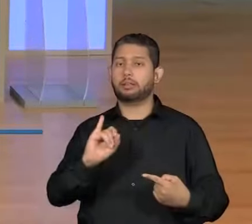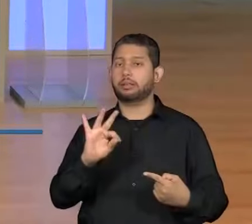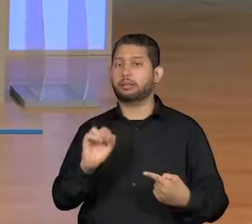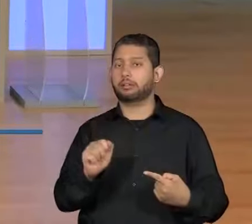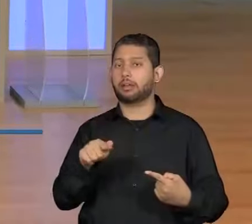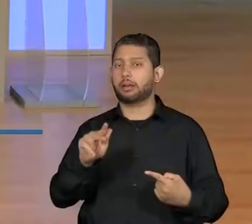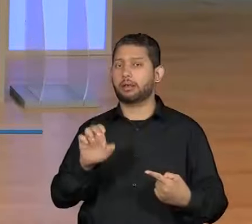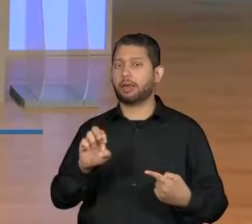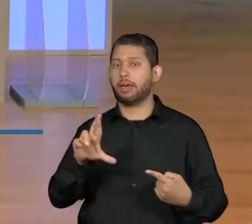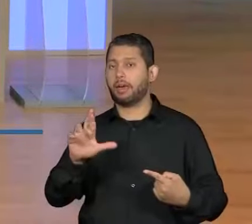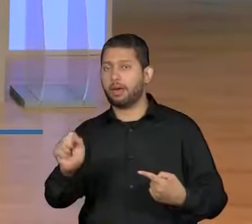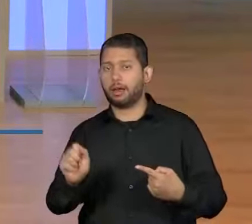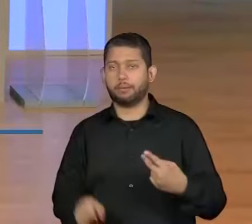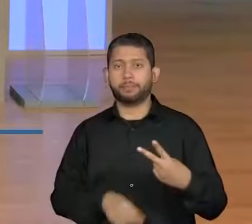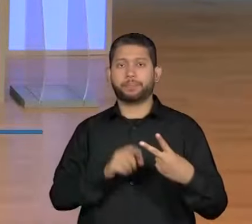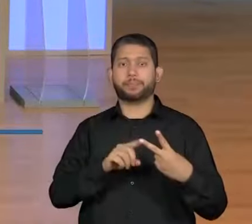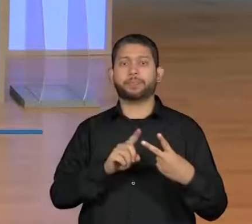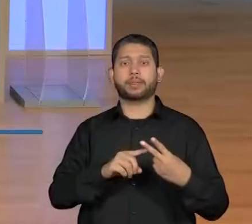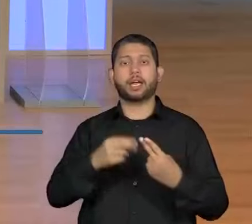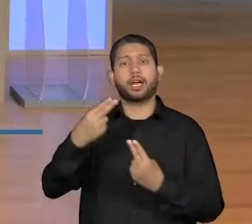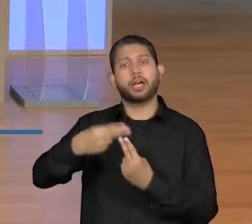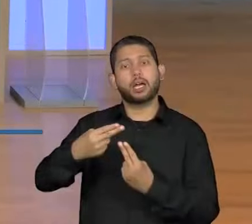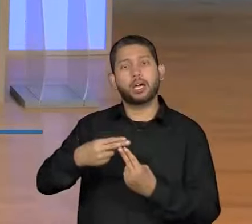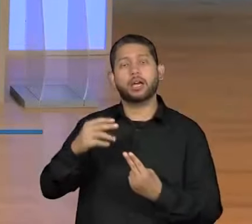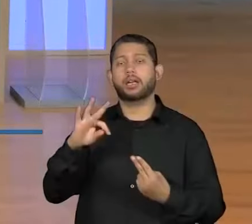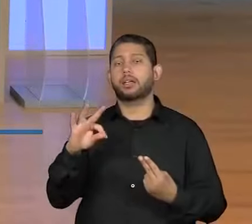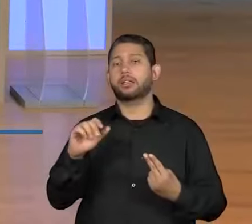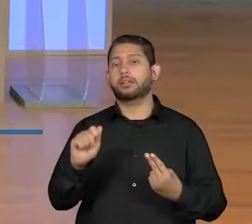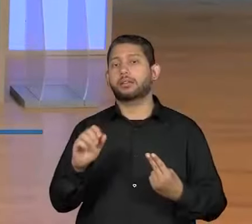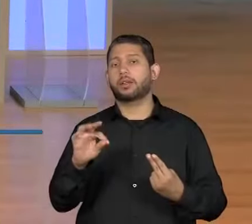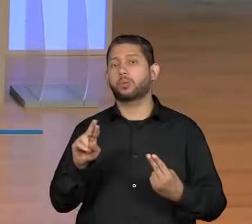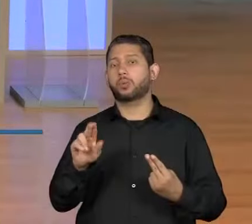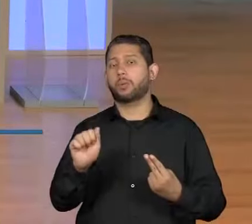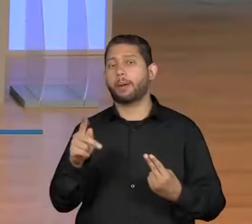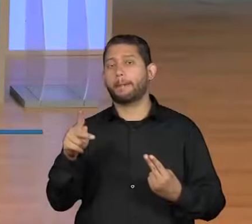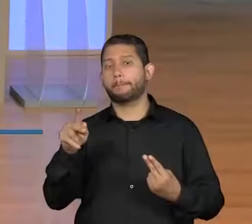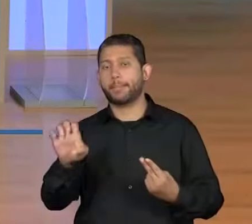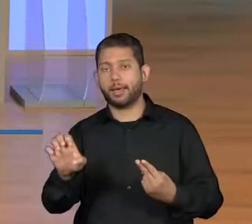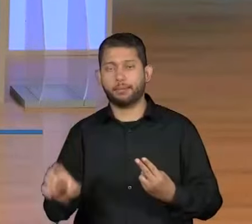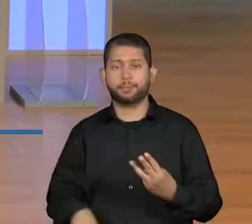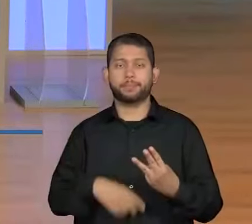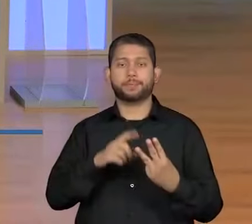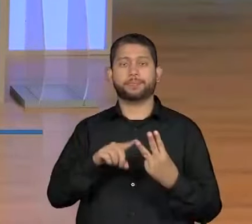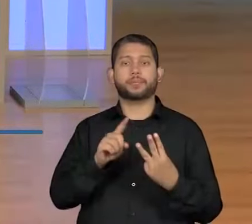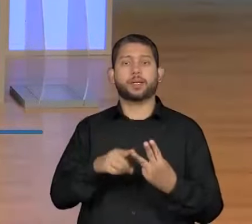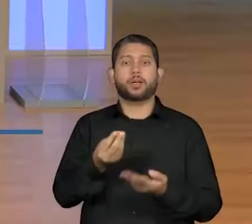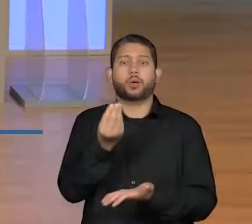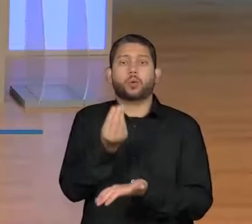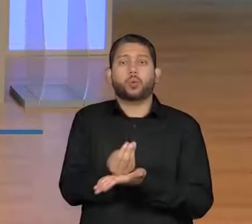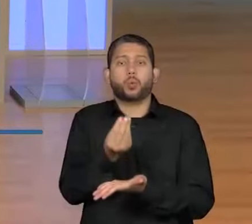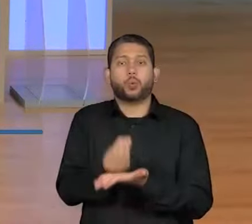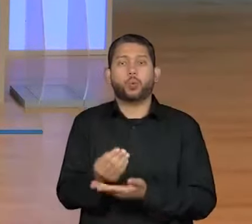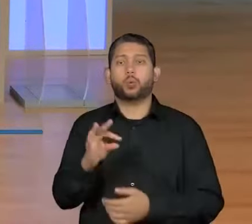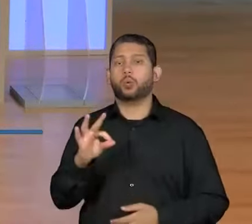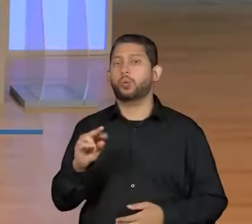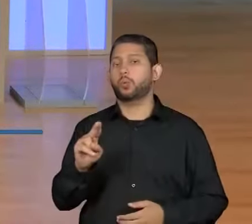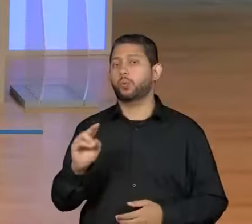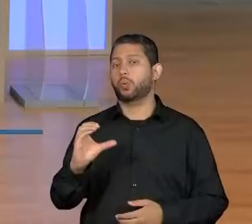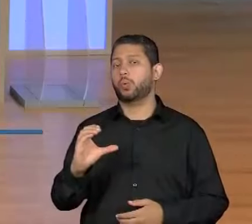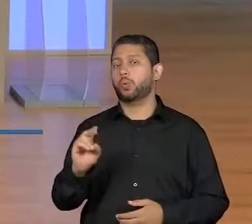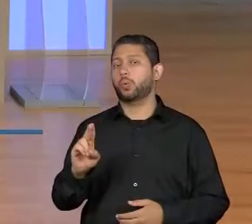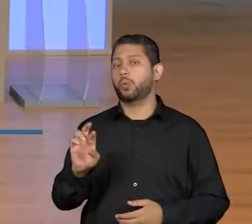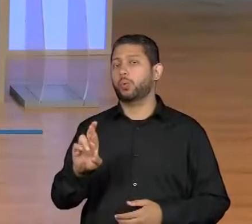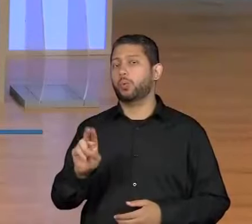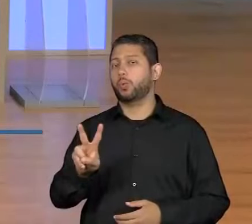Itaquaquecetuba, vários lugares, né? Mogi Guaçu, Mogi Mirim. Isso, Tucuruvi, é tudo Isso de mesmo. origem indígena, esses nomes.